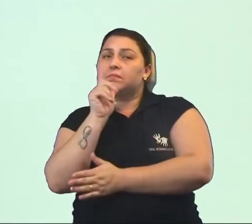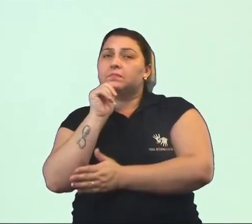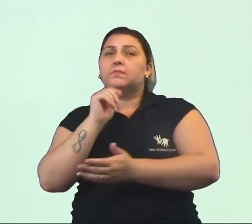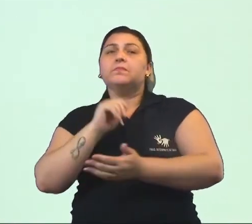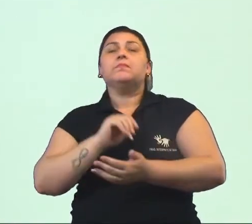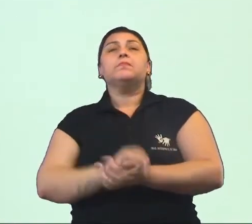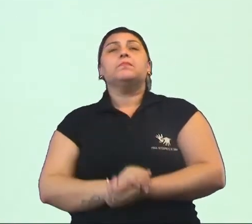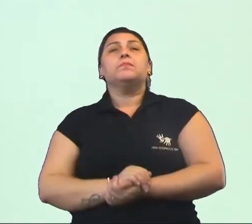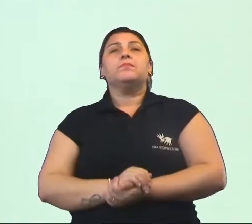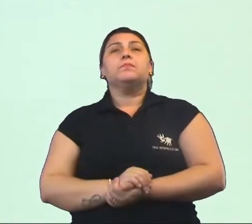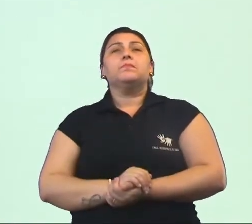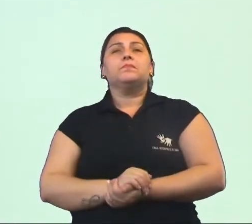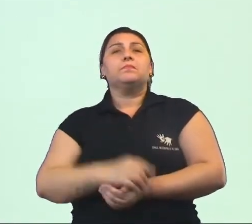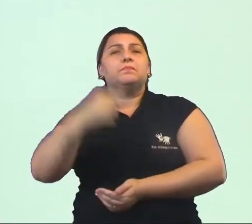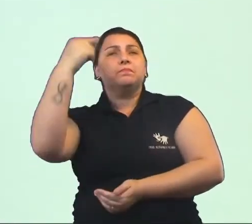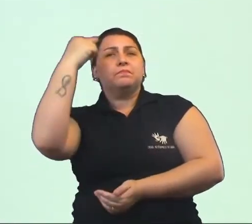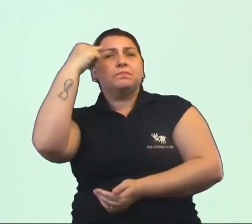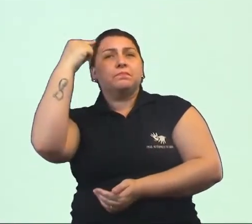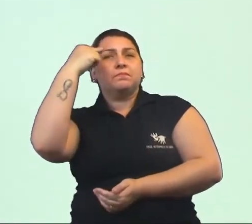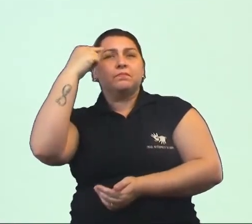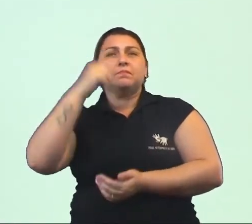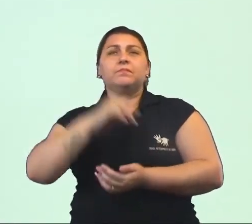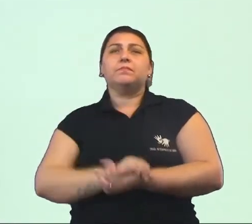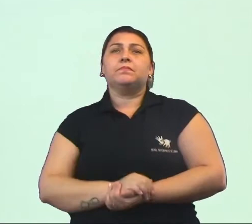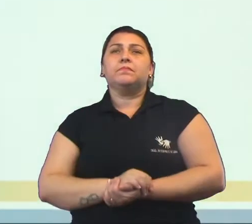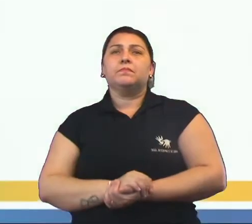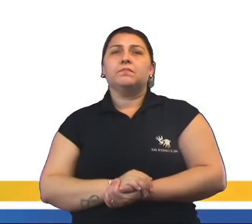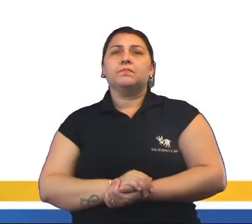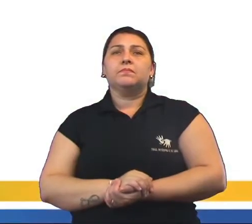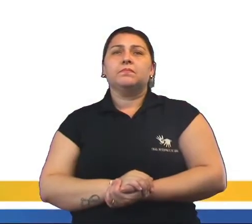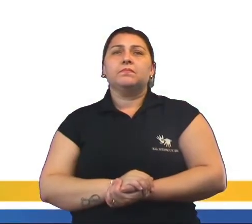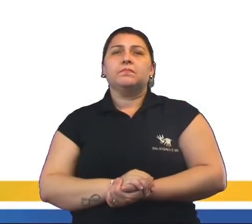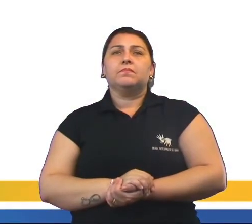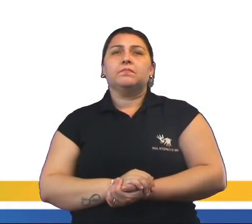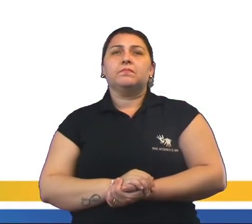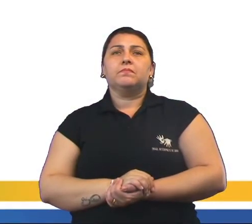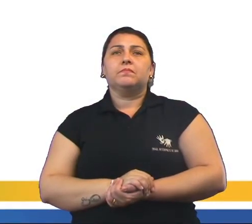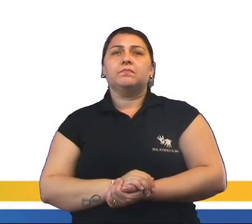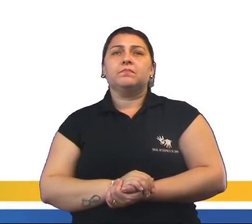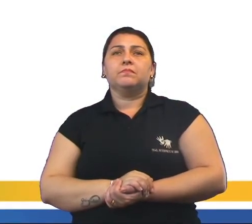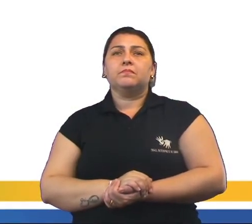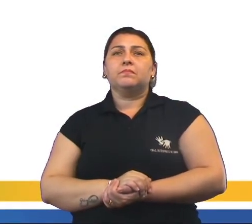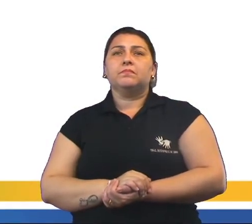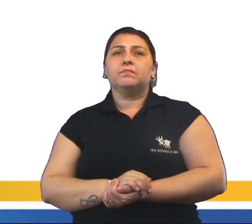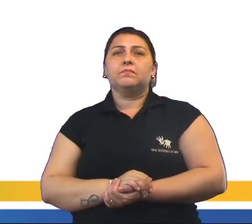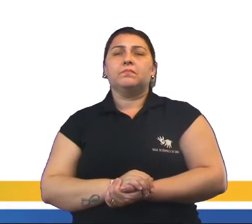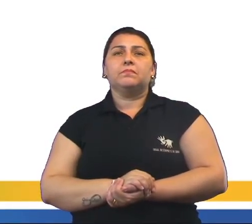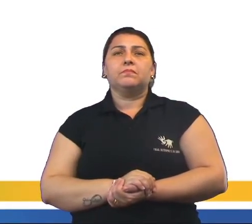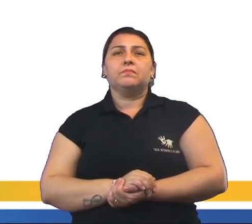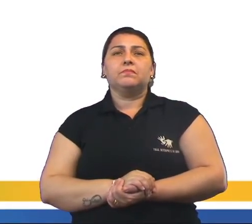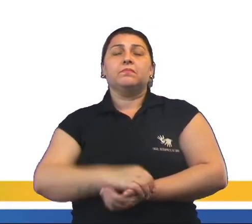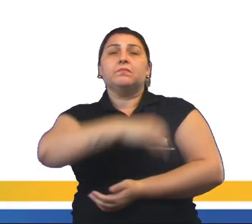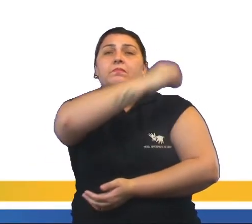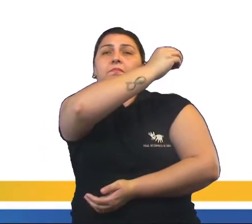E era justamente esse pensamento. E Sócrates,